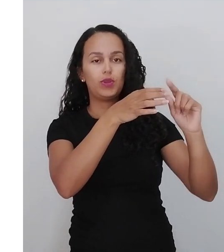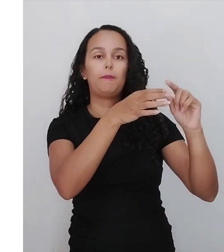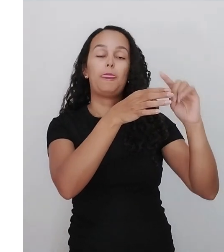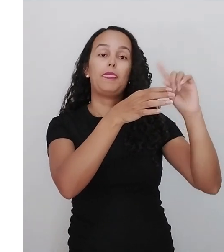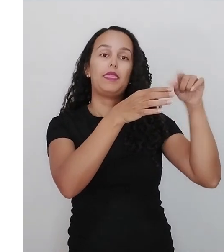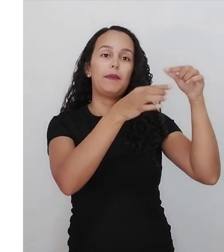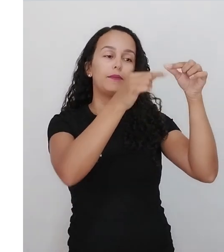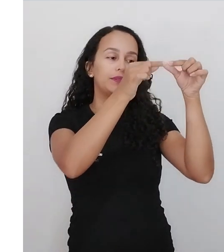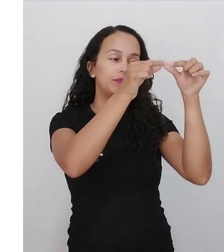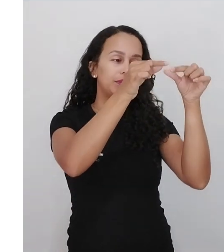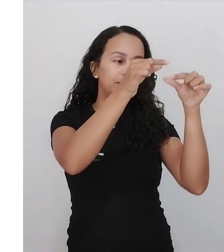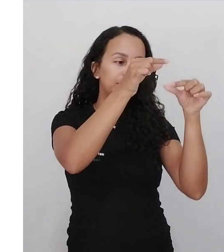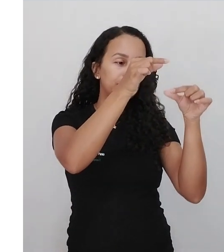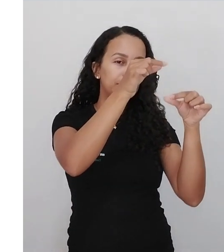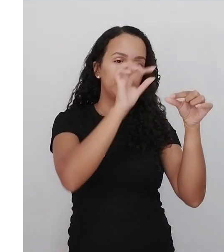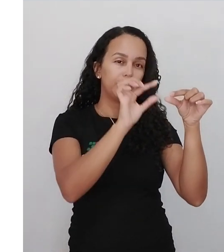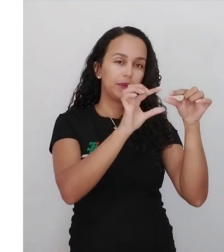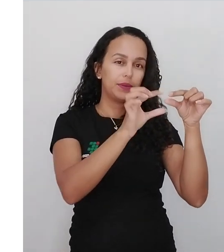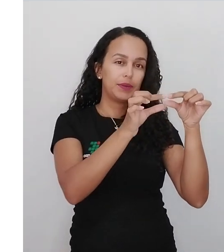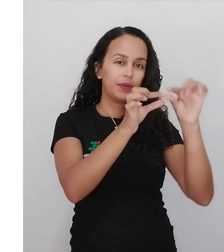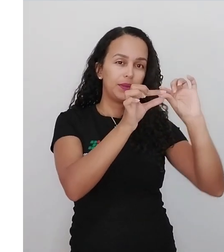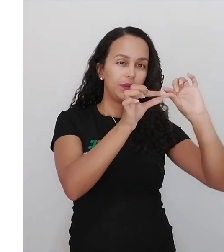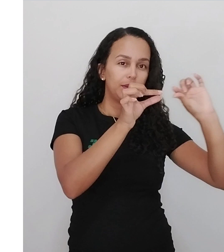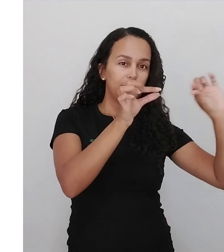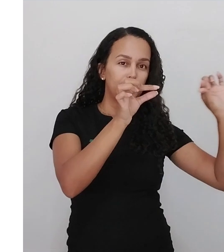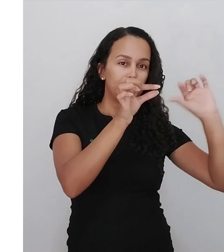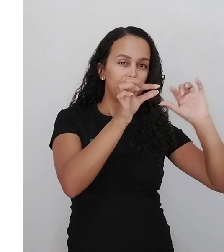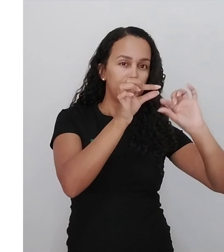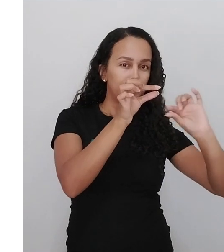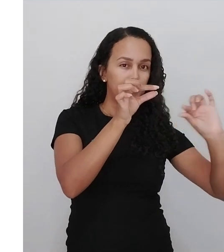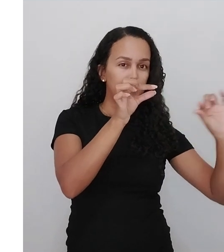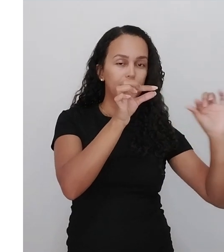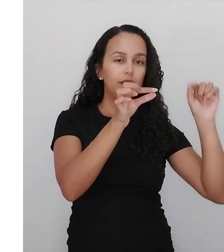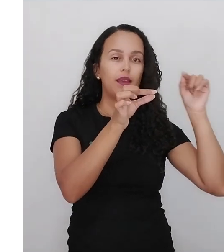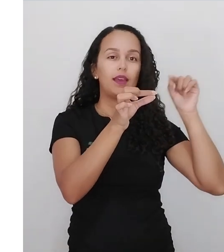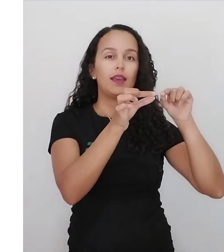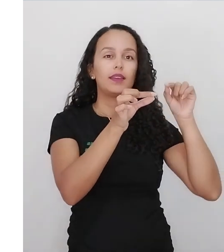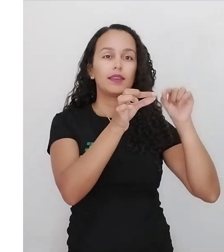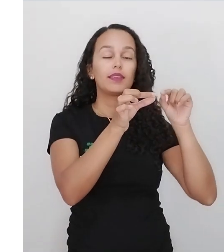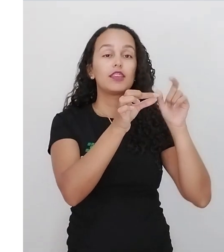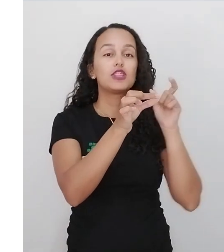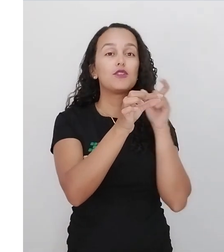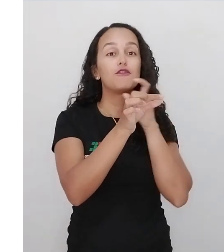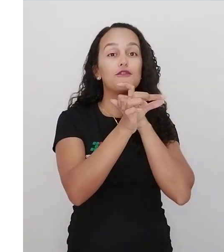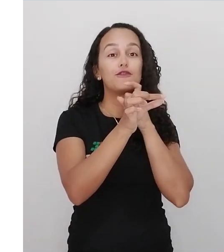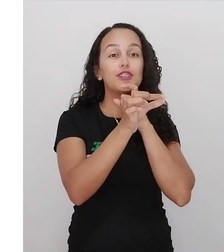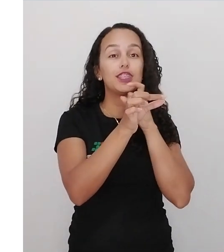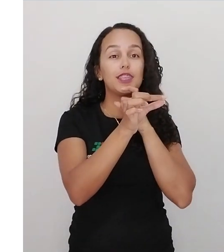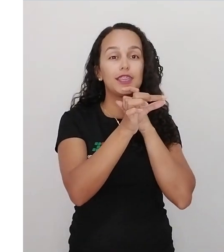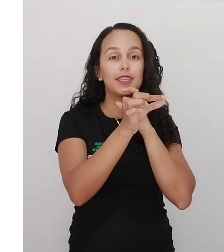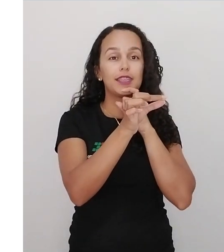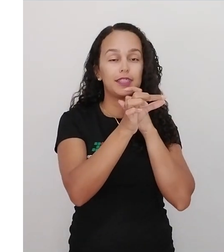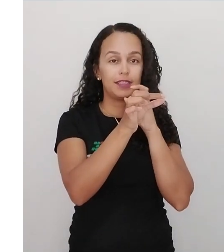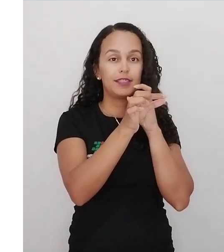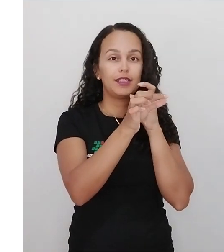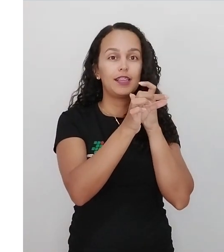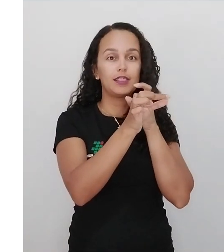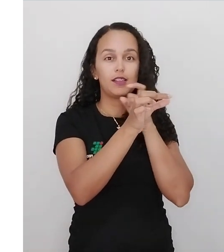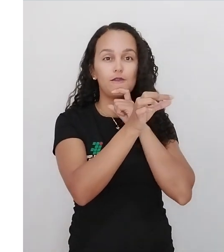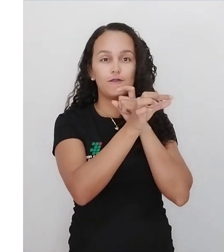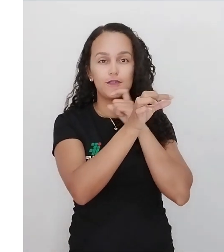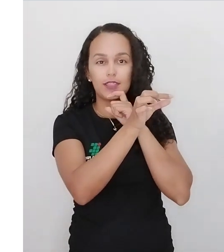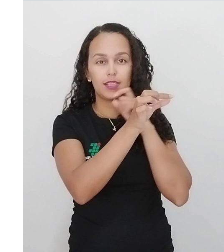um resfriador para que, né, possa depois fazer o isolamento daquilo que foi formado